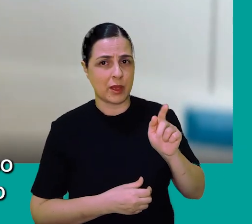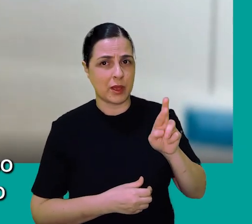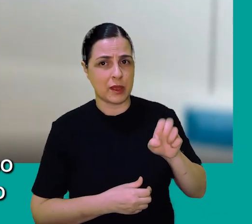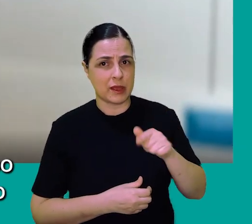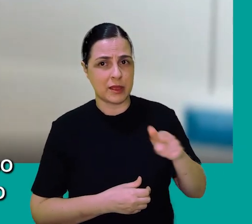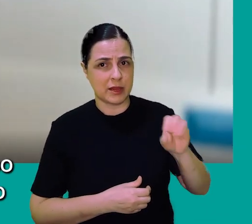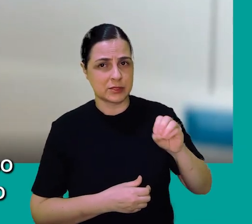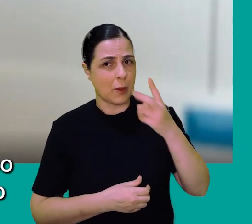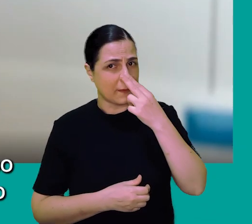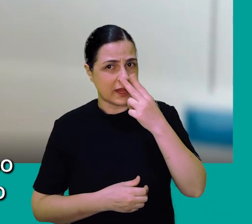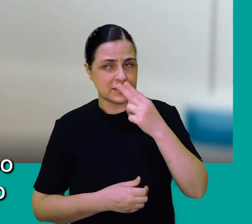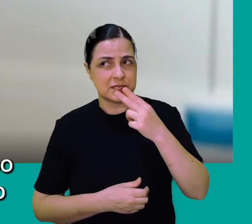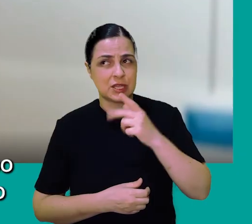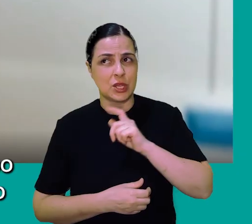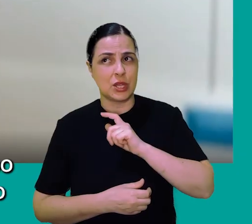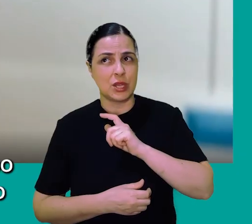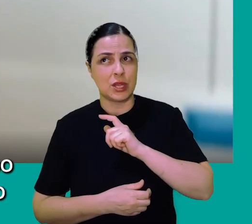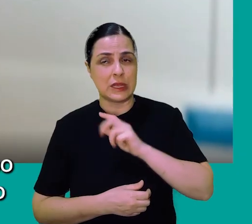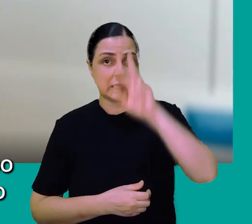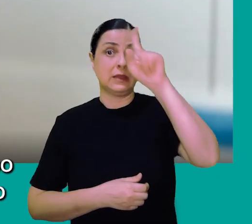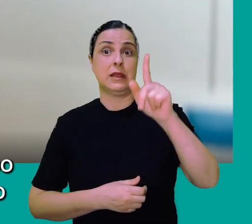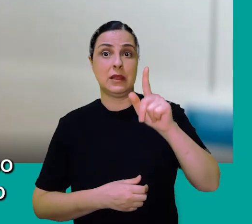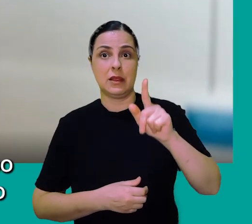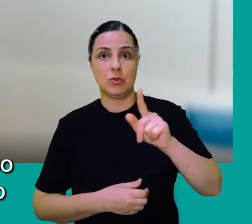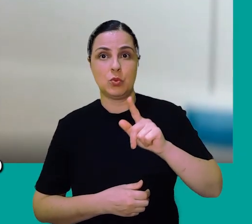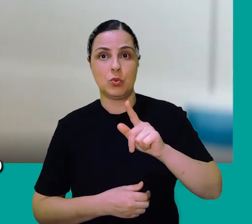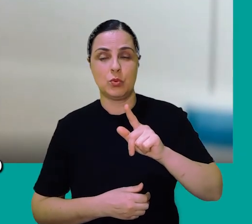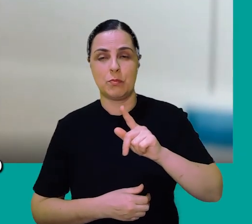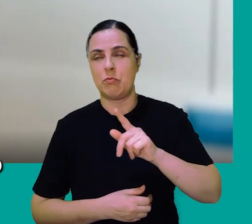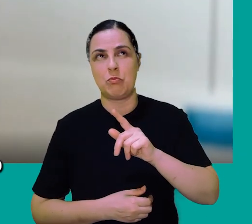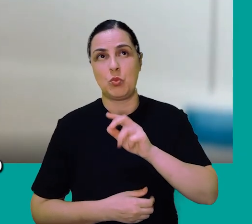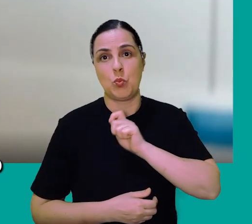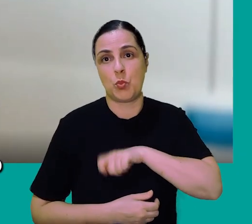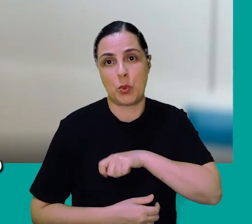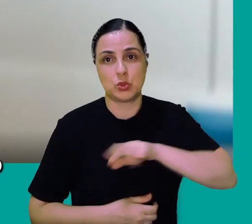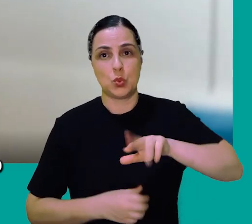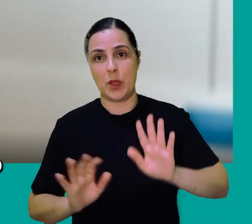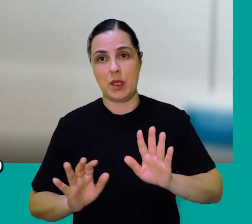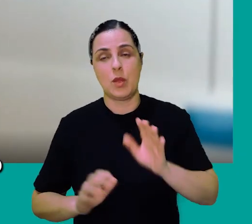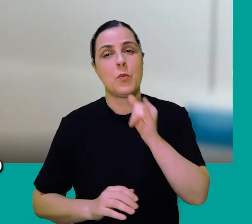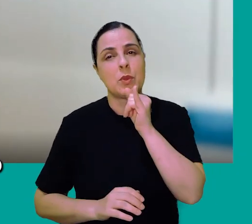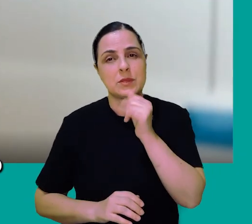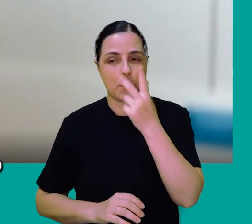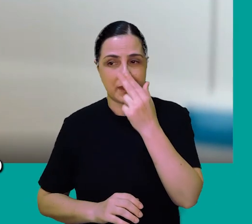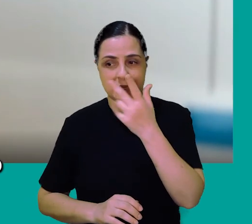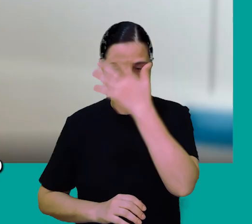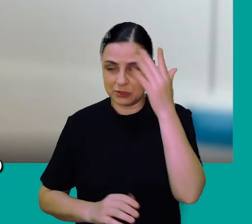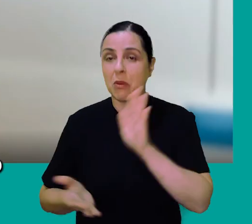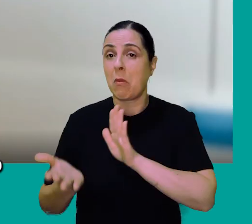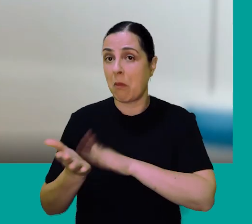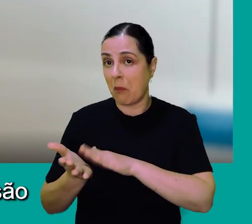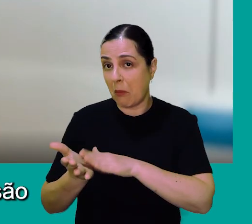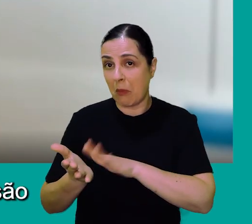que uma agressão sem querer? Do tipo, a pessoa que ela está cometendo a microagressão é aquele elogio que vem